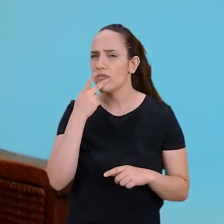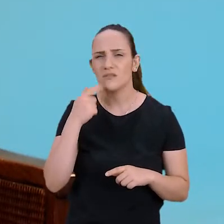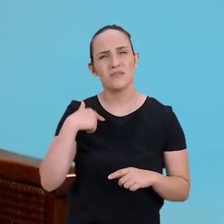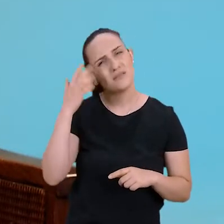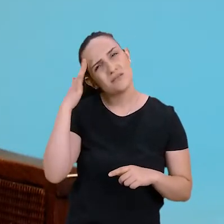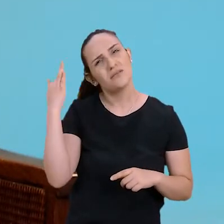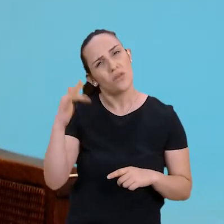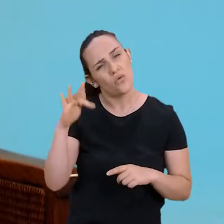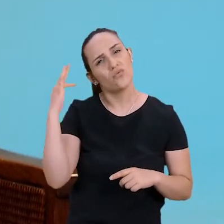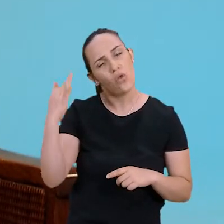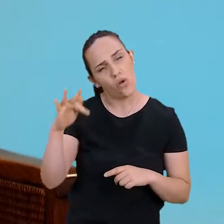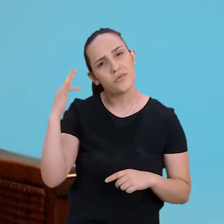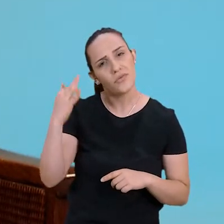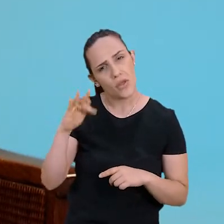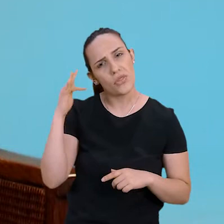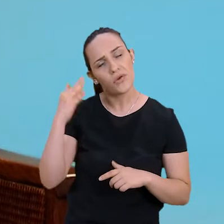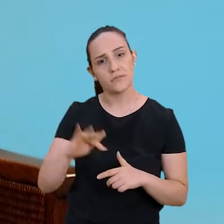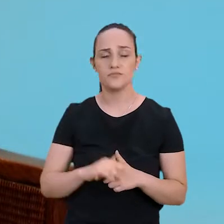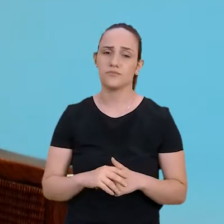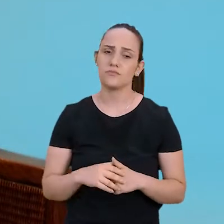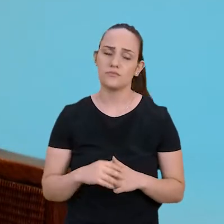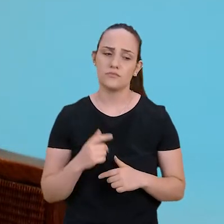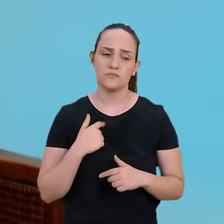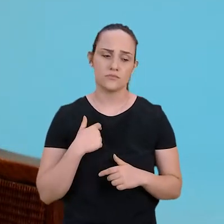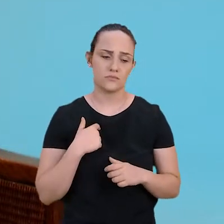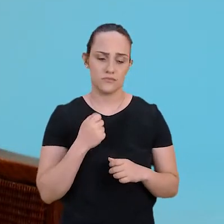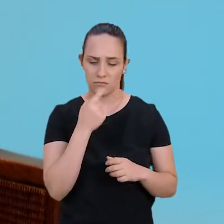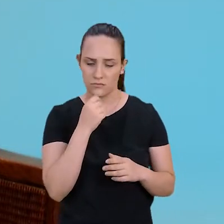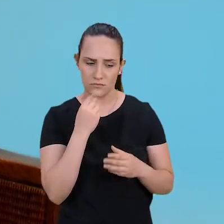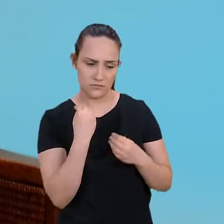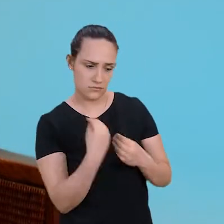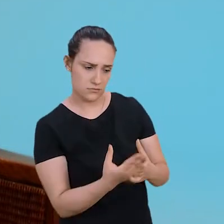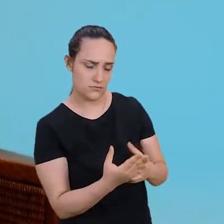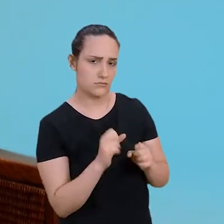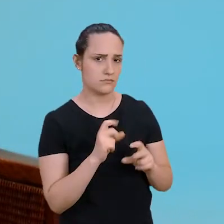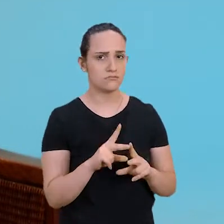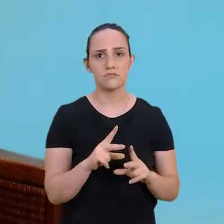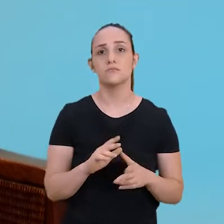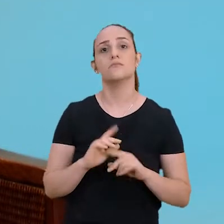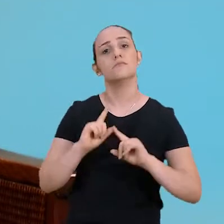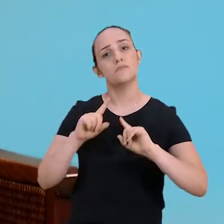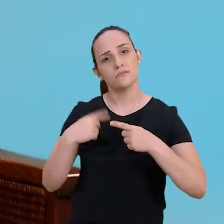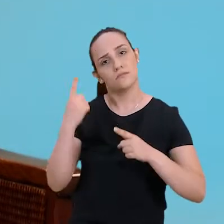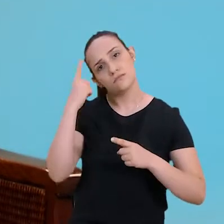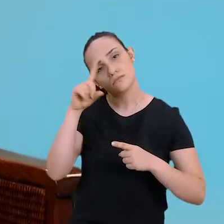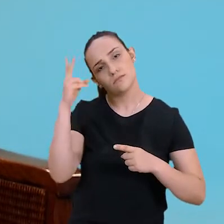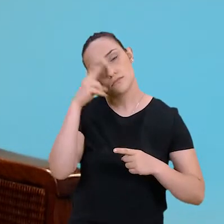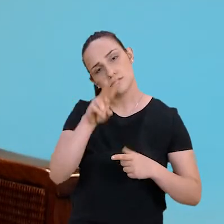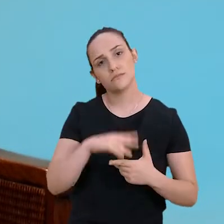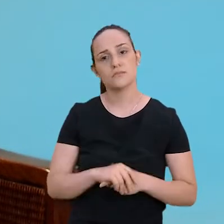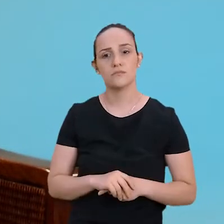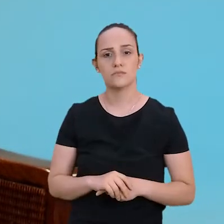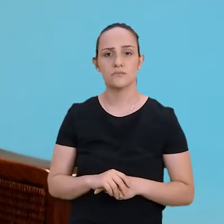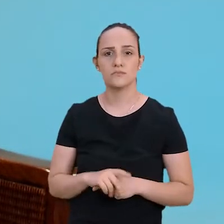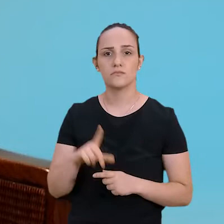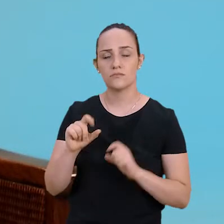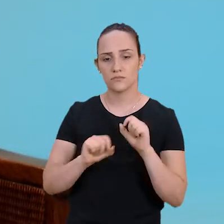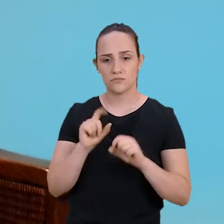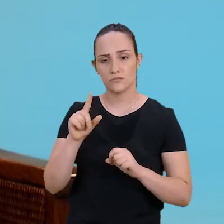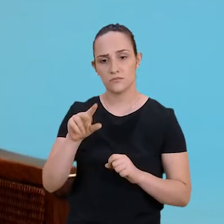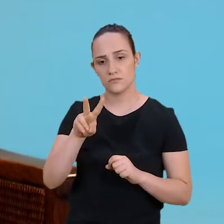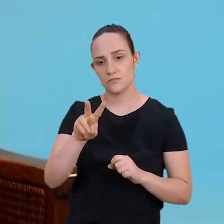tá doendo minha cabeça. Aí eu falei, deu um dipirona, não passou. No segundo dia eu levei para o hospital, o que era? A válvula.